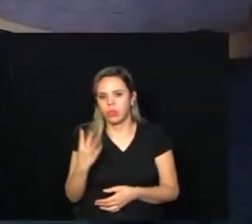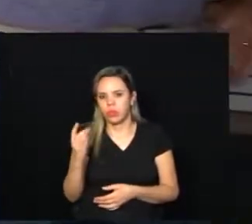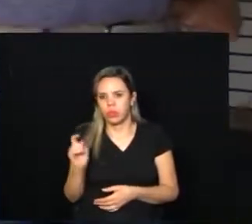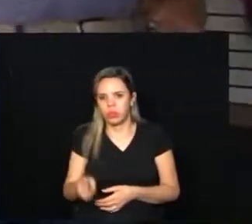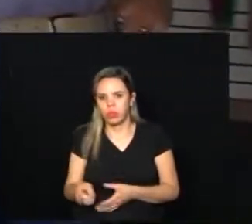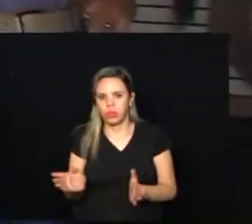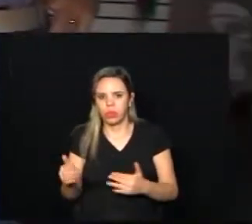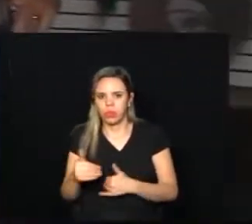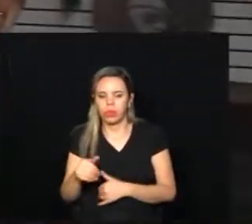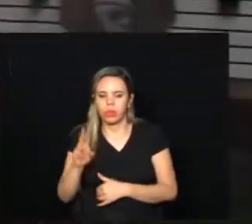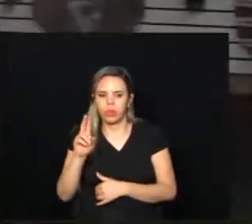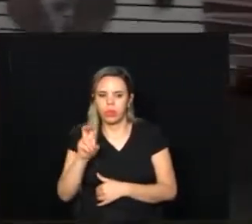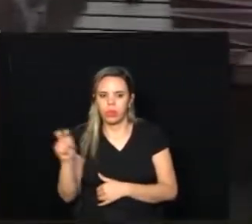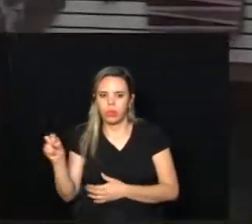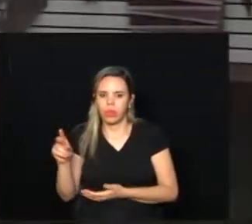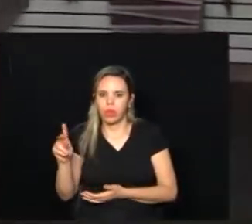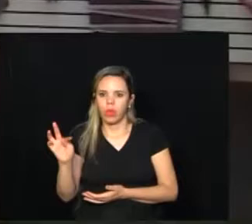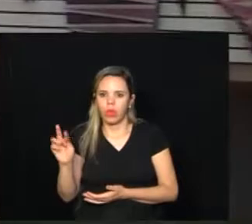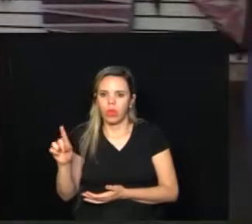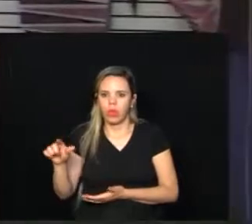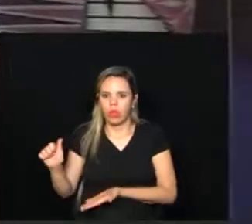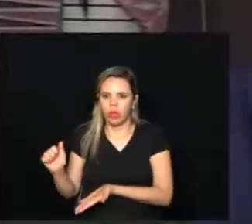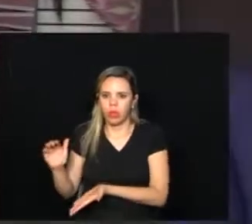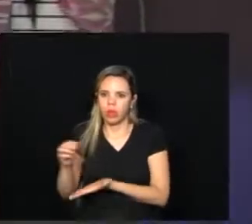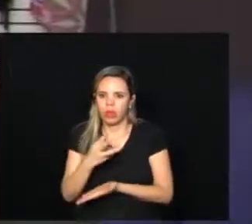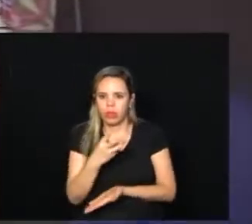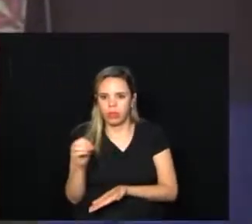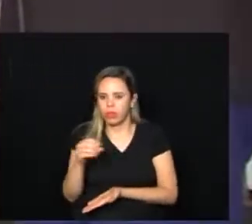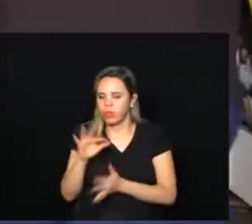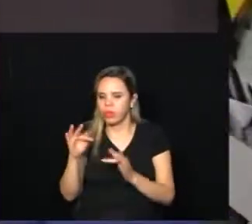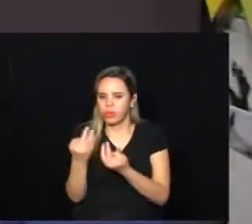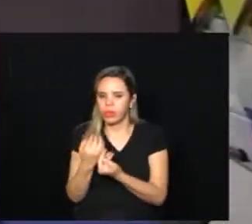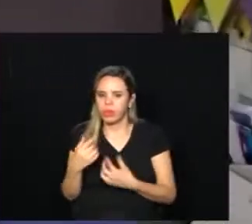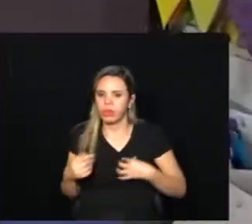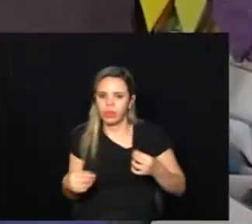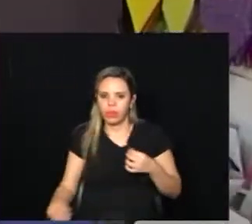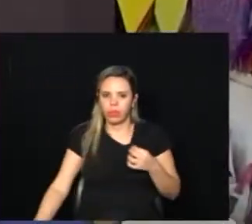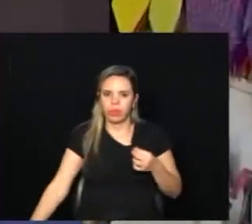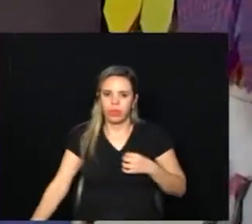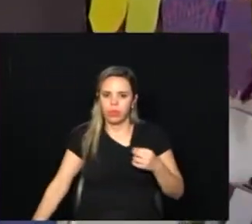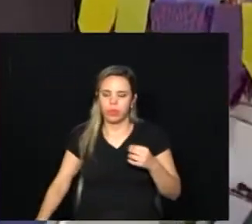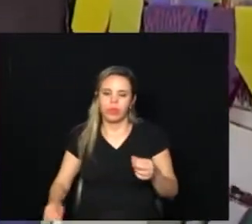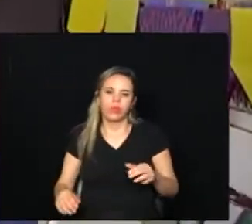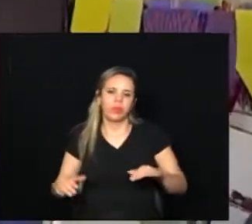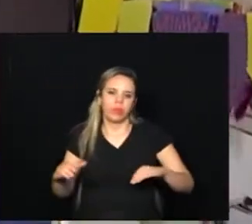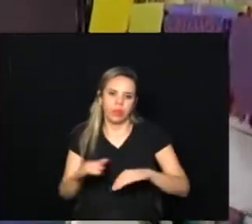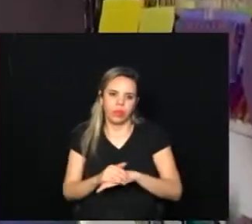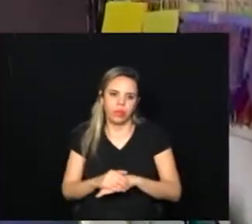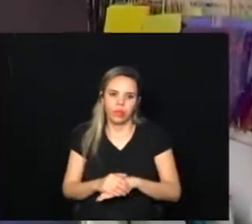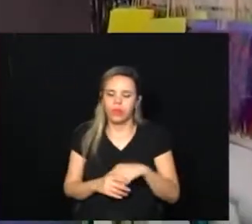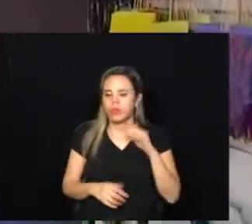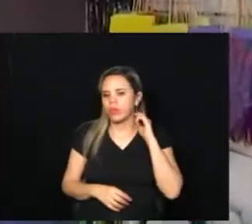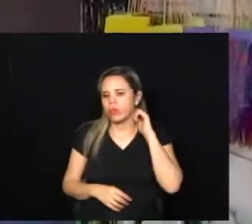cestas básicas, mais de 50 toneladas de alimentos, mais de 300 famílias com roupas e sapatos em condições de uso.